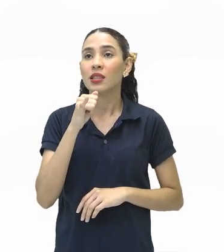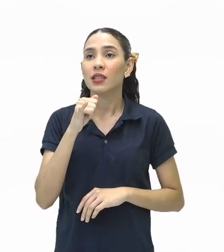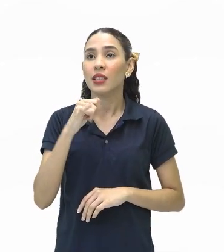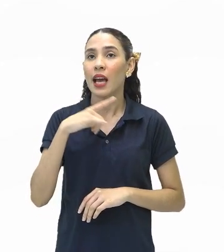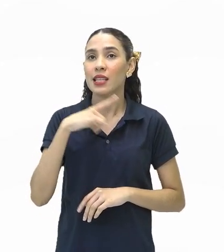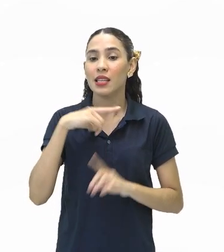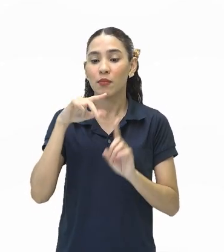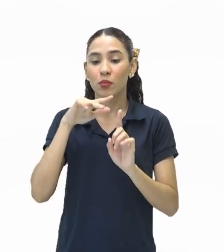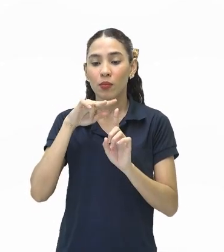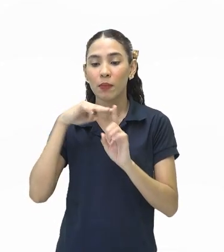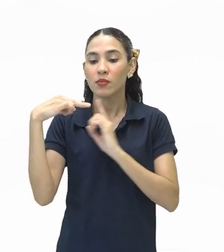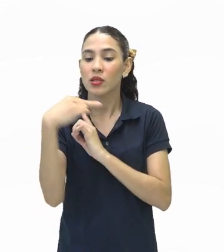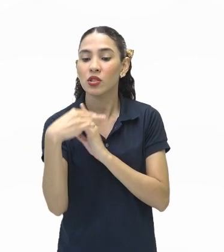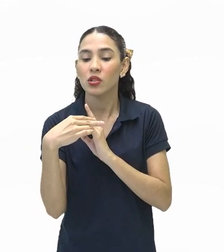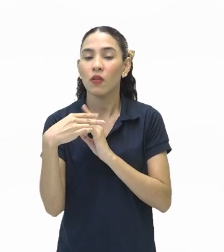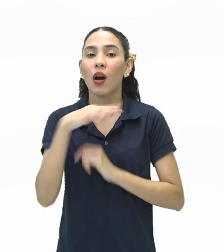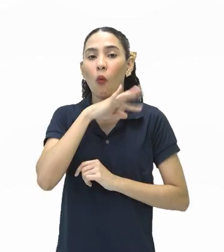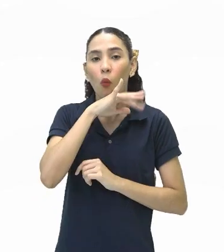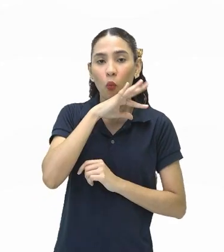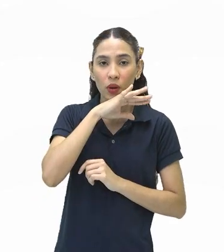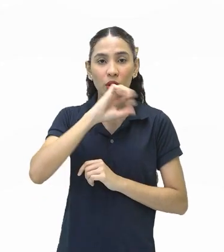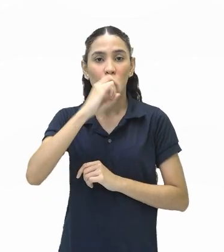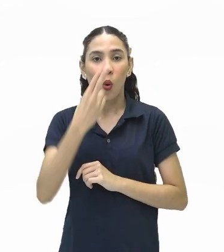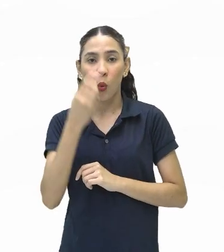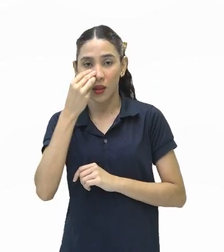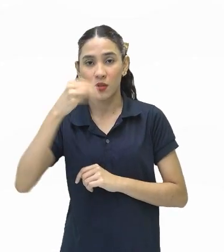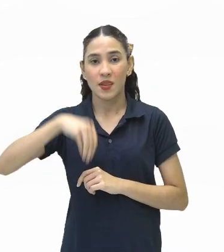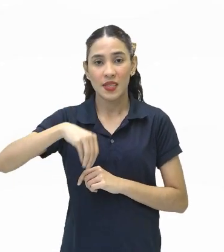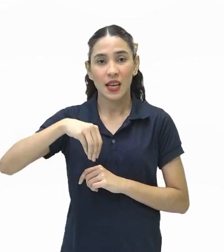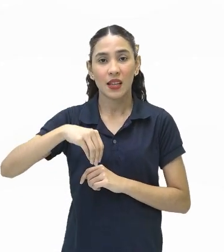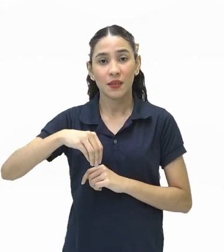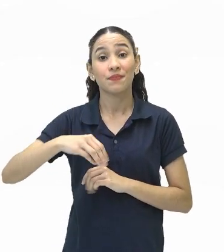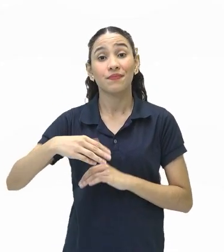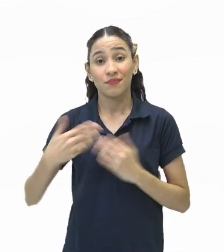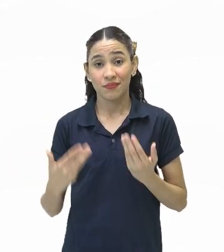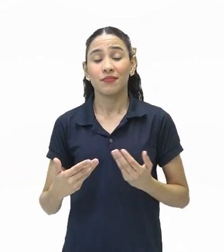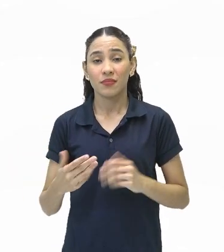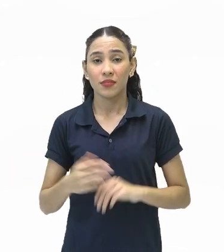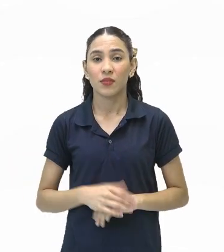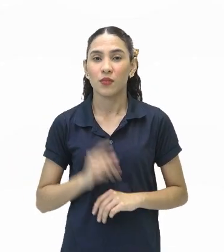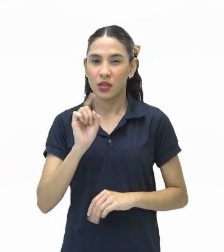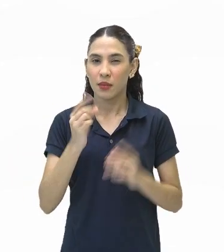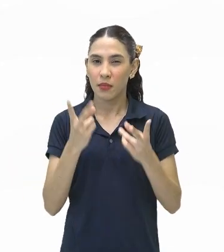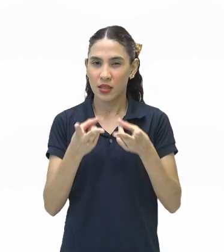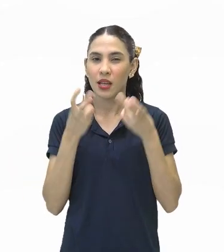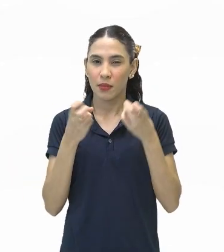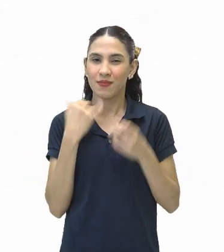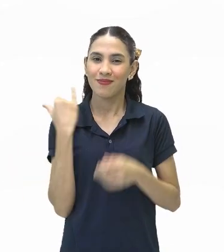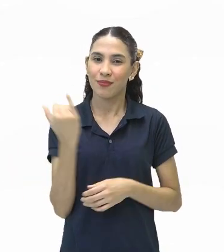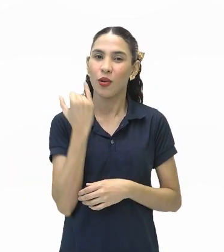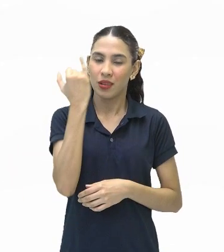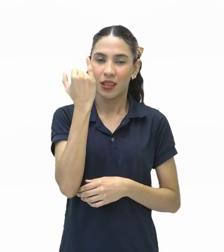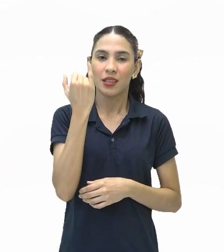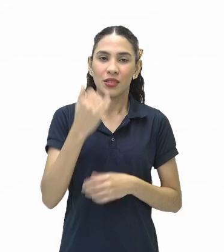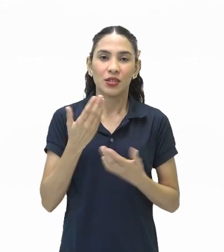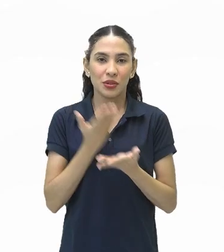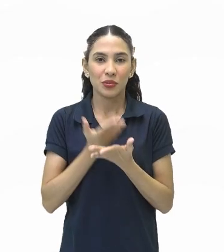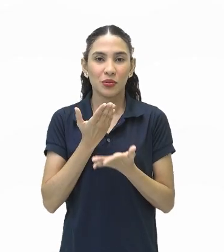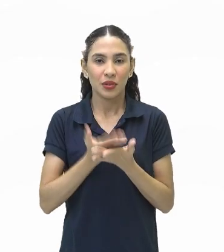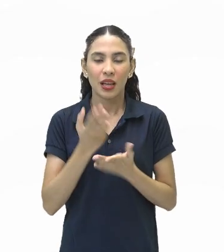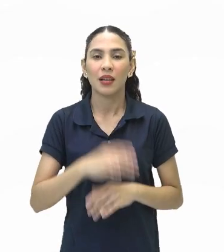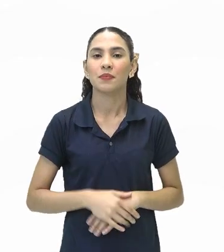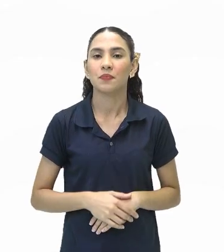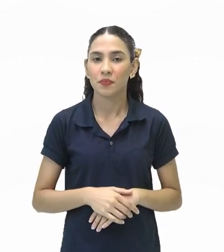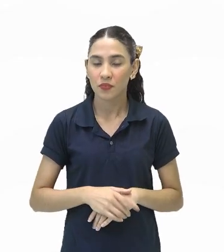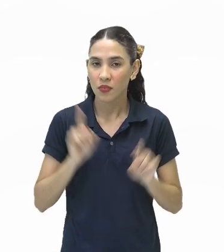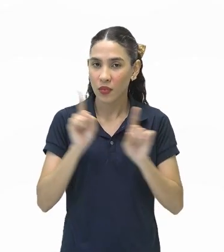trabalho banalizada ou desprezada. Olha só, gente, como é importante a gente estudar,